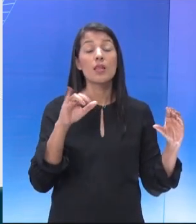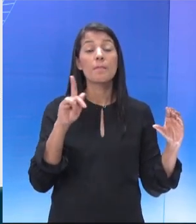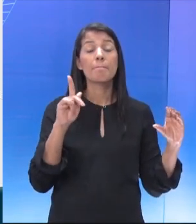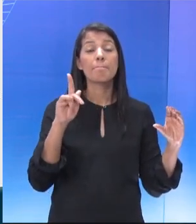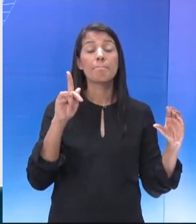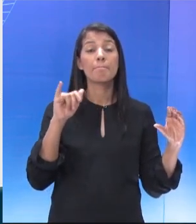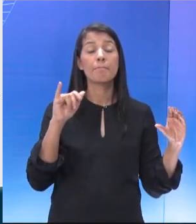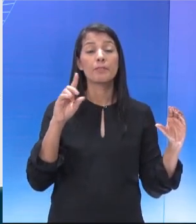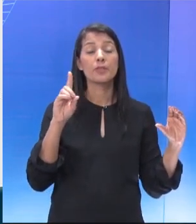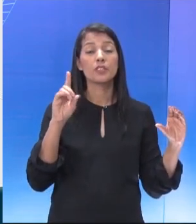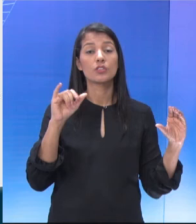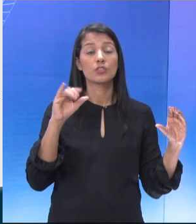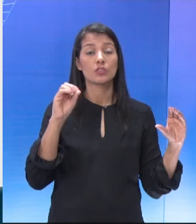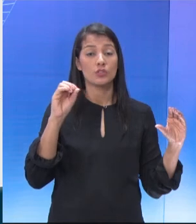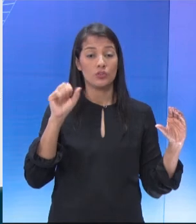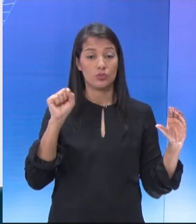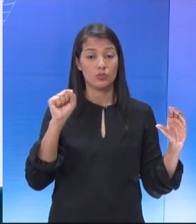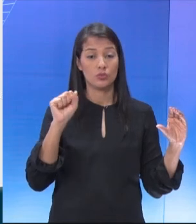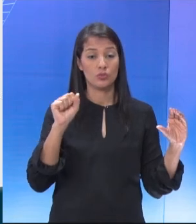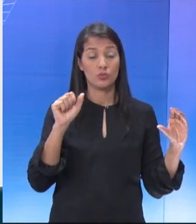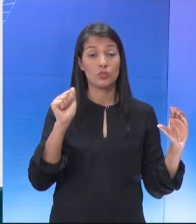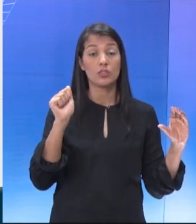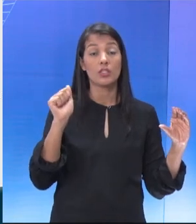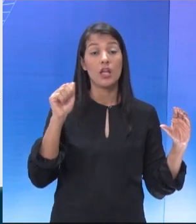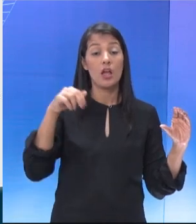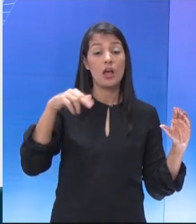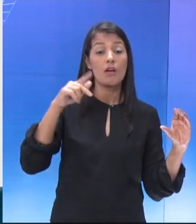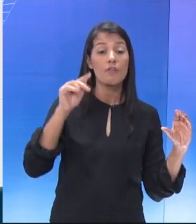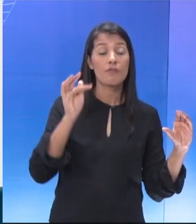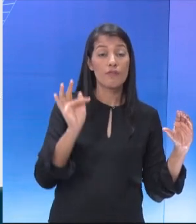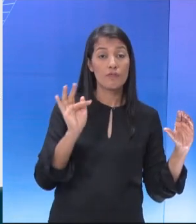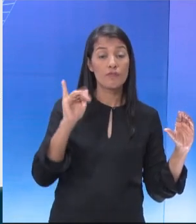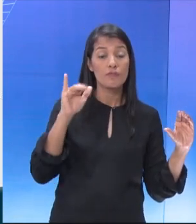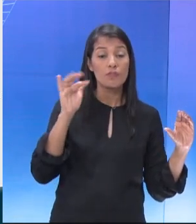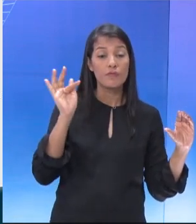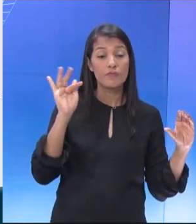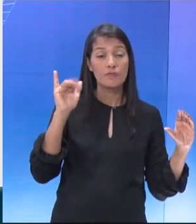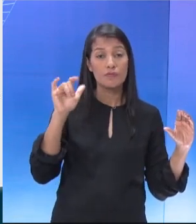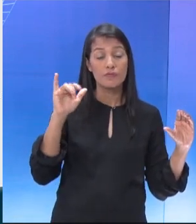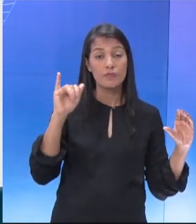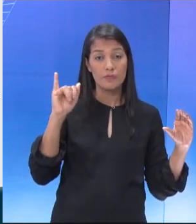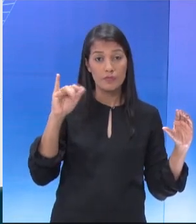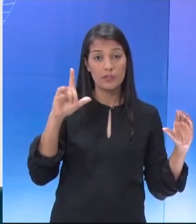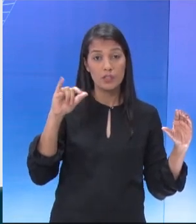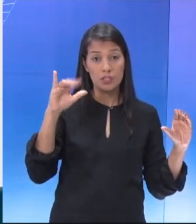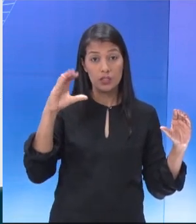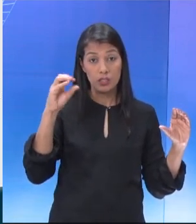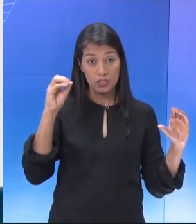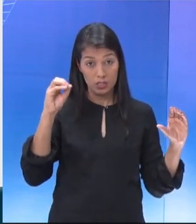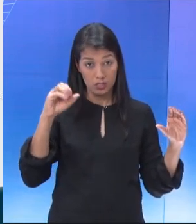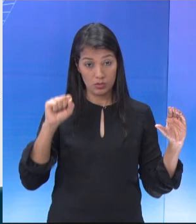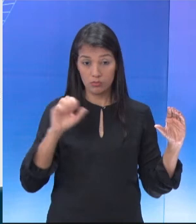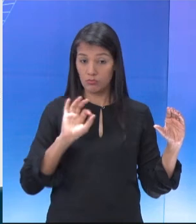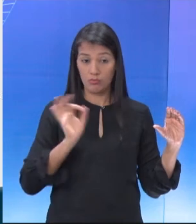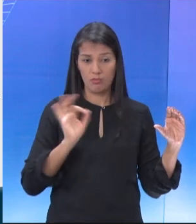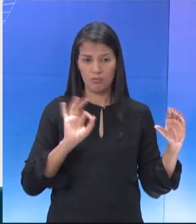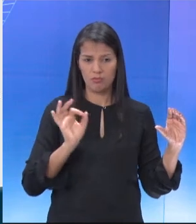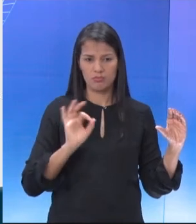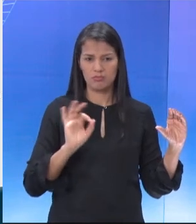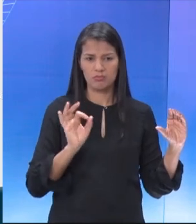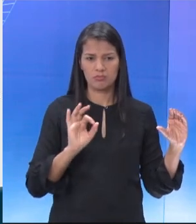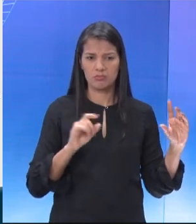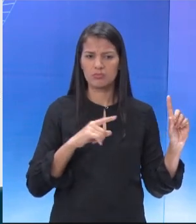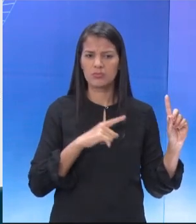anfifílicos? Não. Promover a secreção de lipases? Não, essa não é a função dos ácidos, né? Eles vão